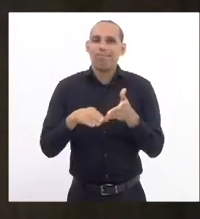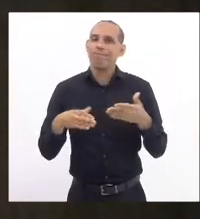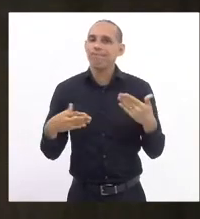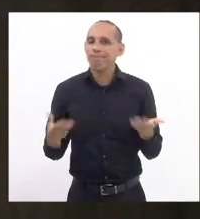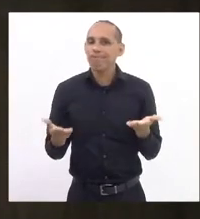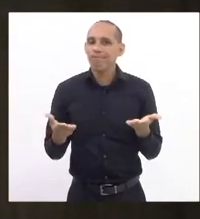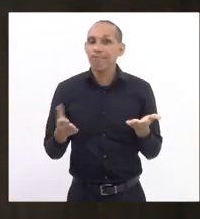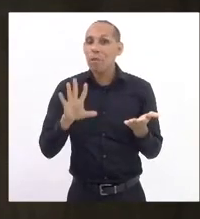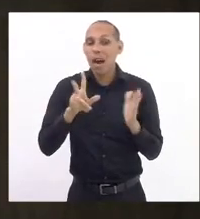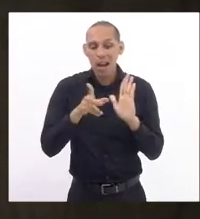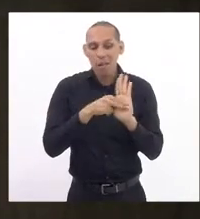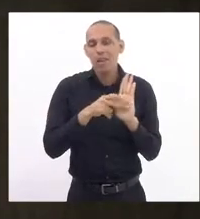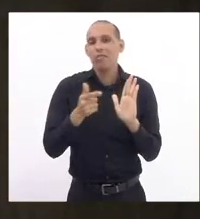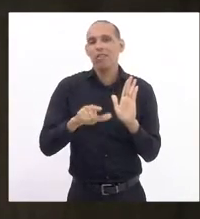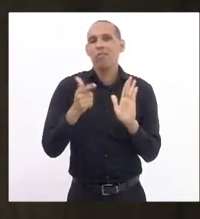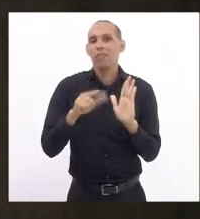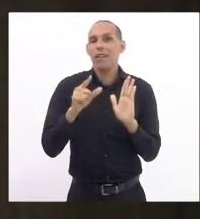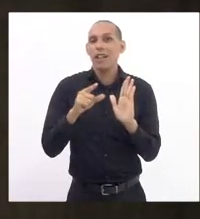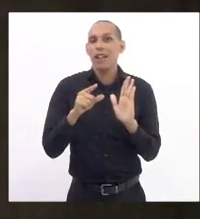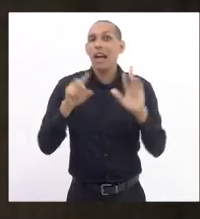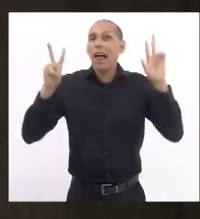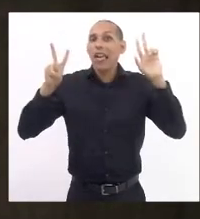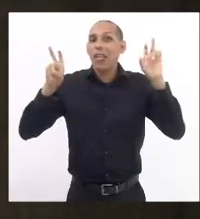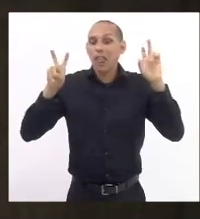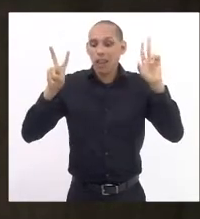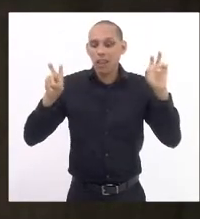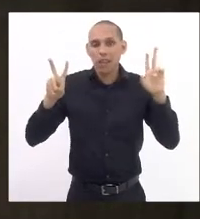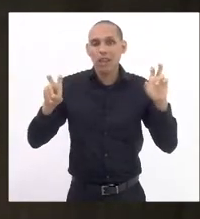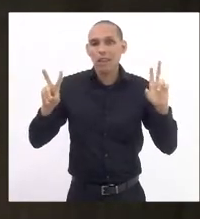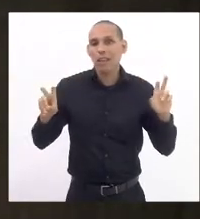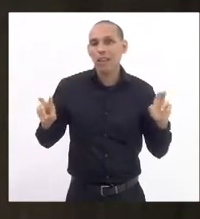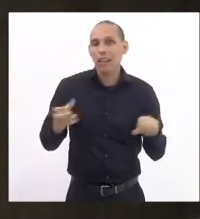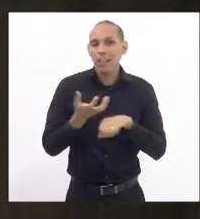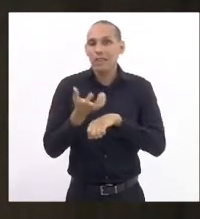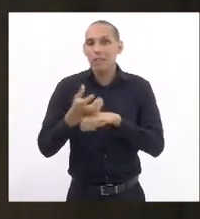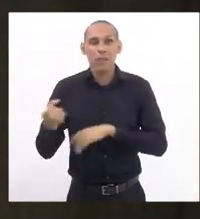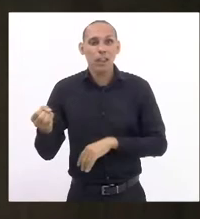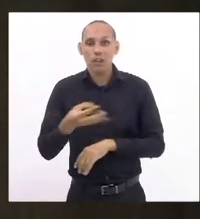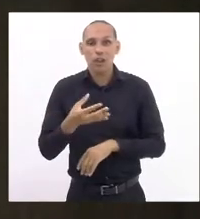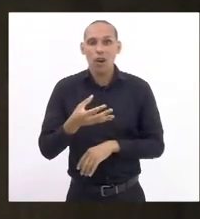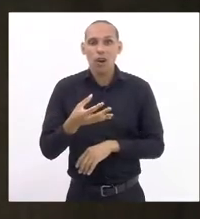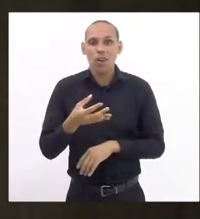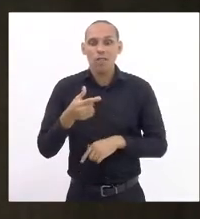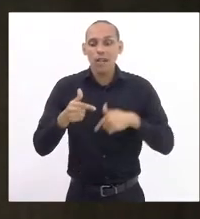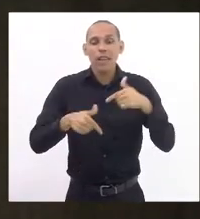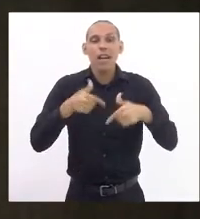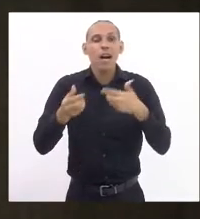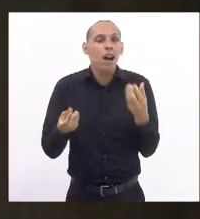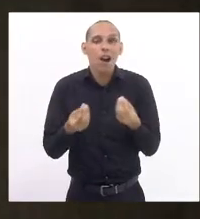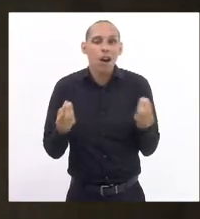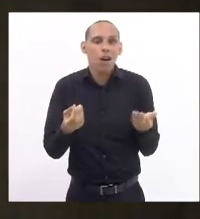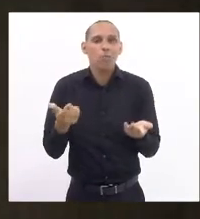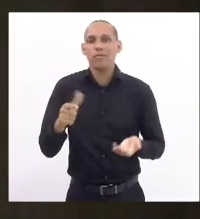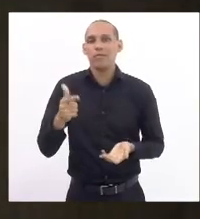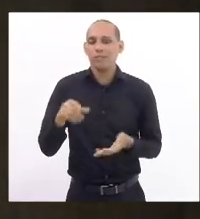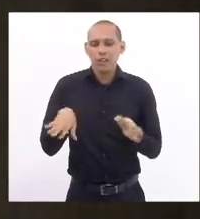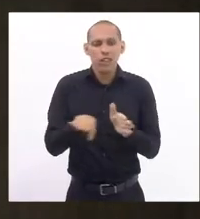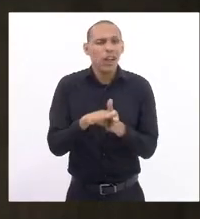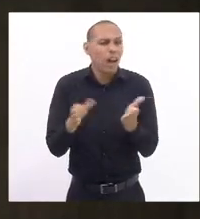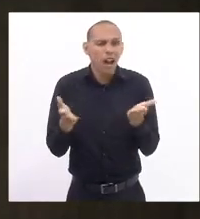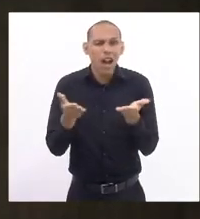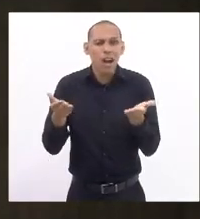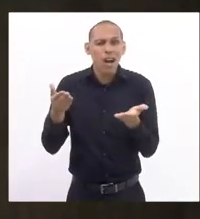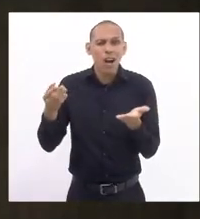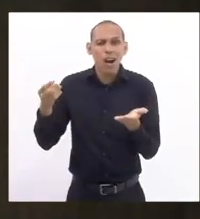chegou sem a ementa, sem um assunto que cada nova disciplina seria trabalhada em sala de aula. Isso só chegou agora, há